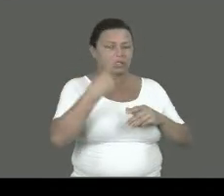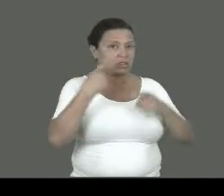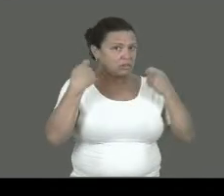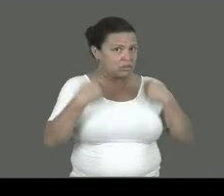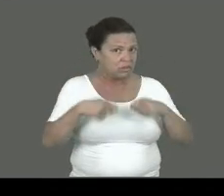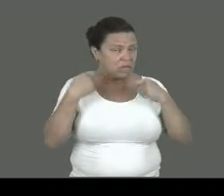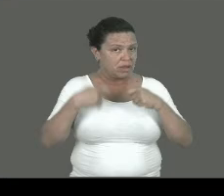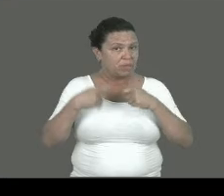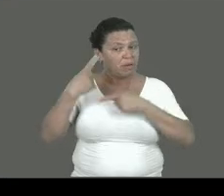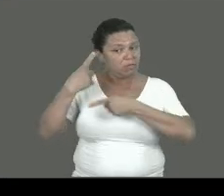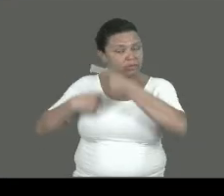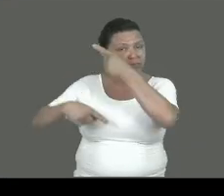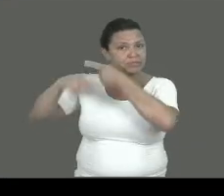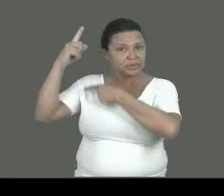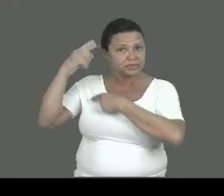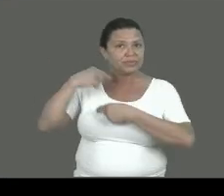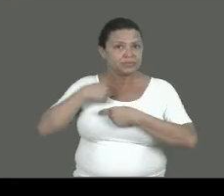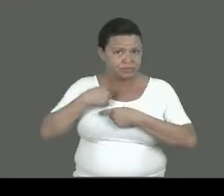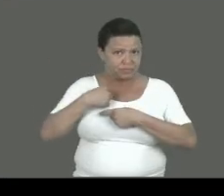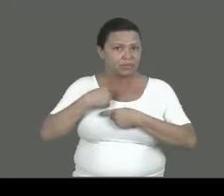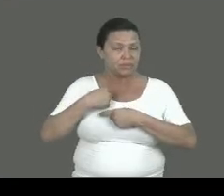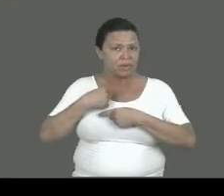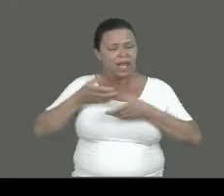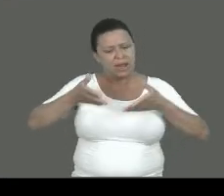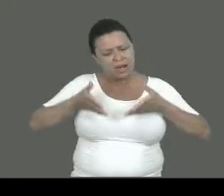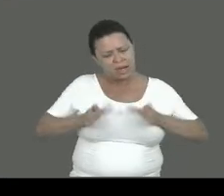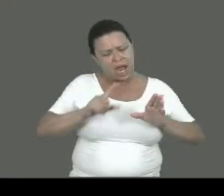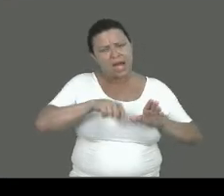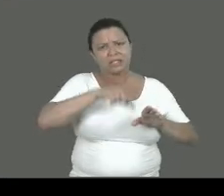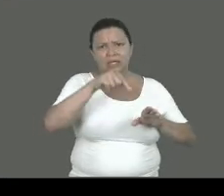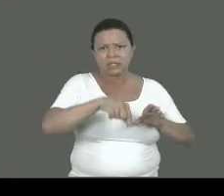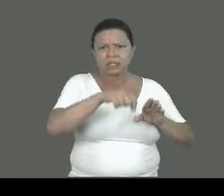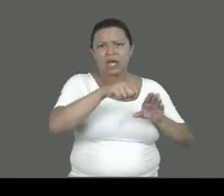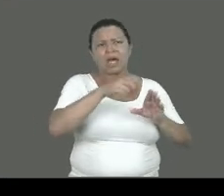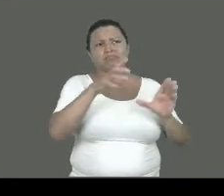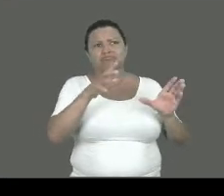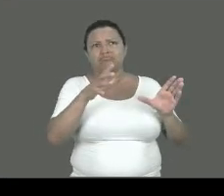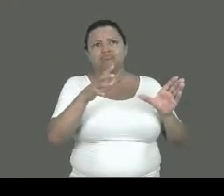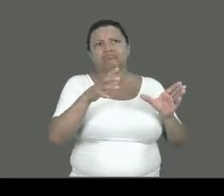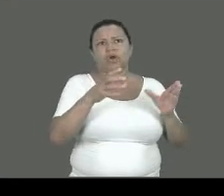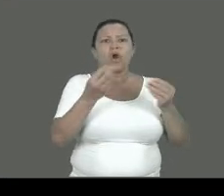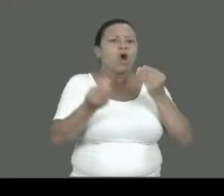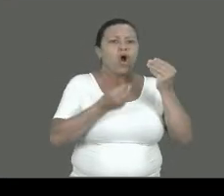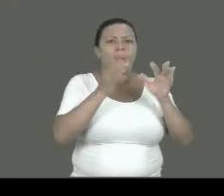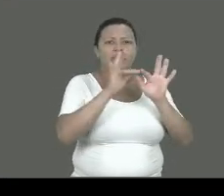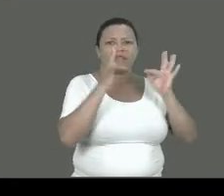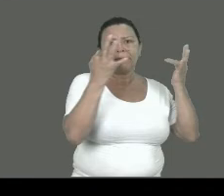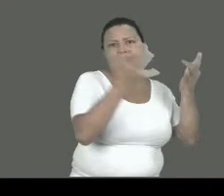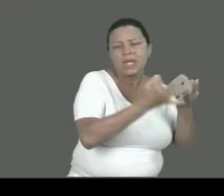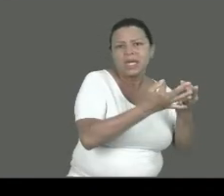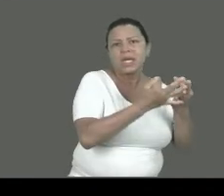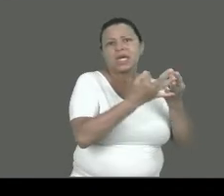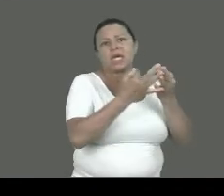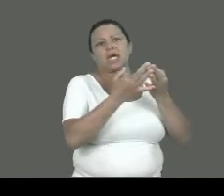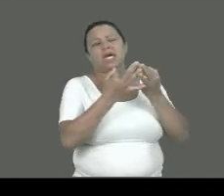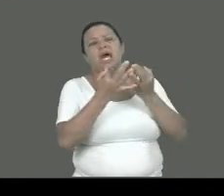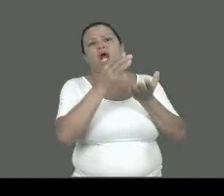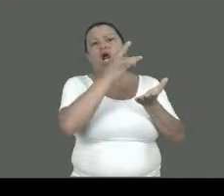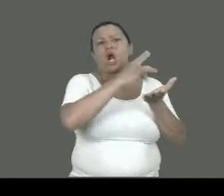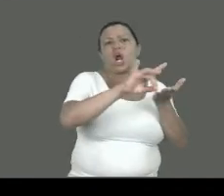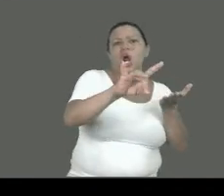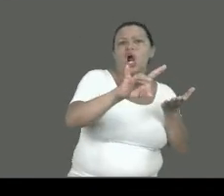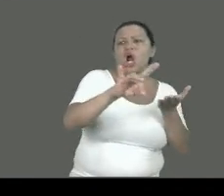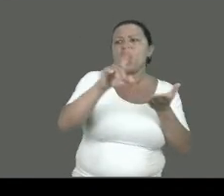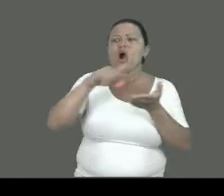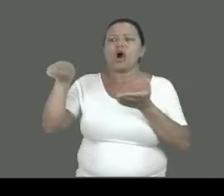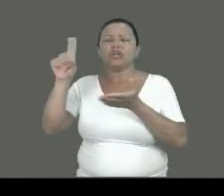nossa evolução. Nascemos numa determinada condição social, numa determinada família, rodeados de determinadas